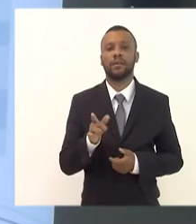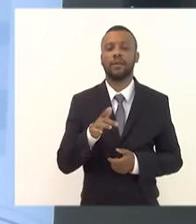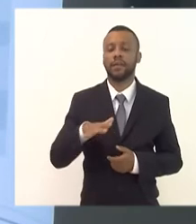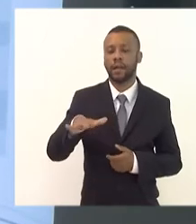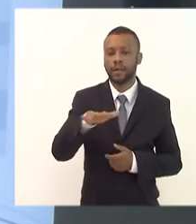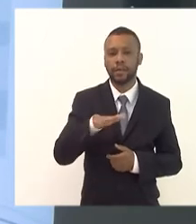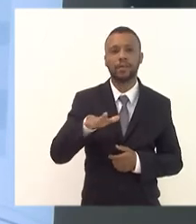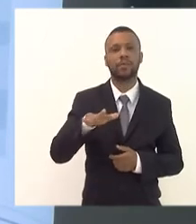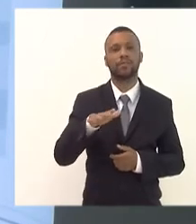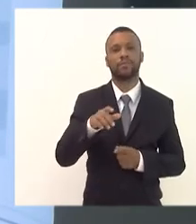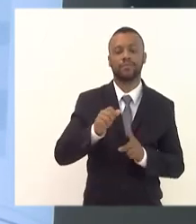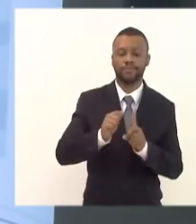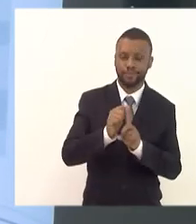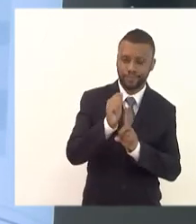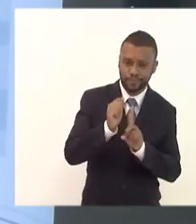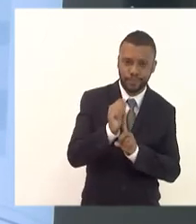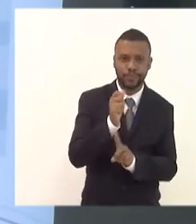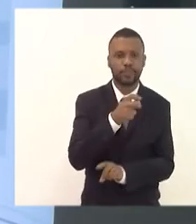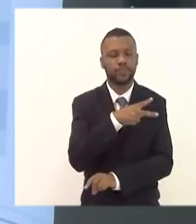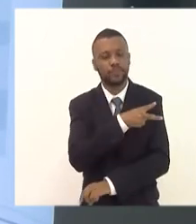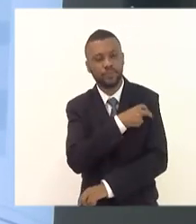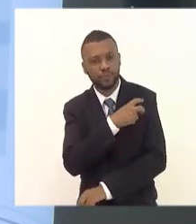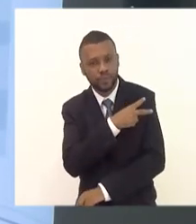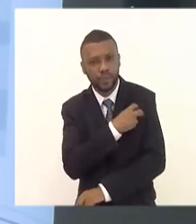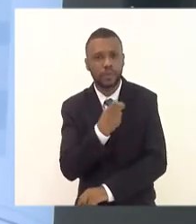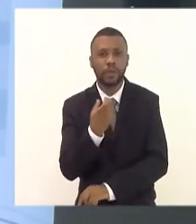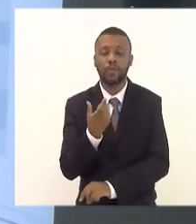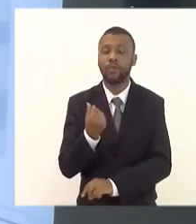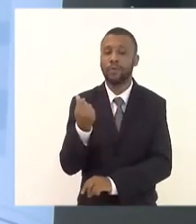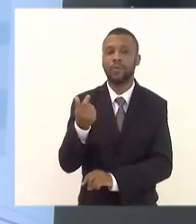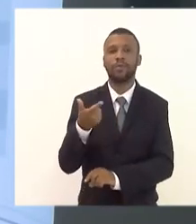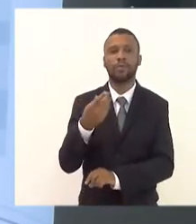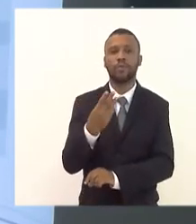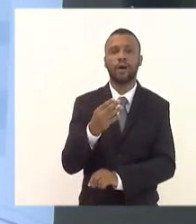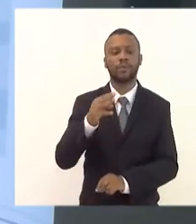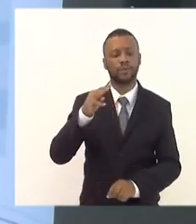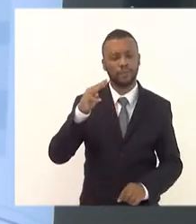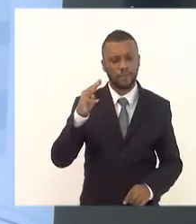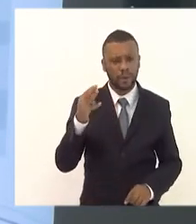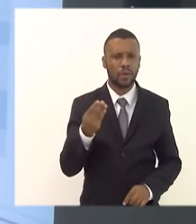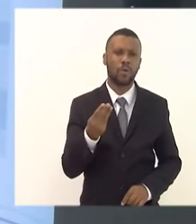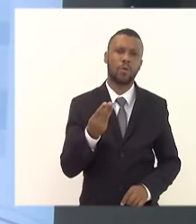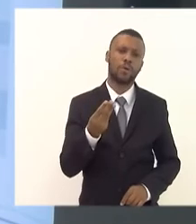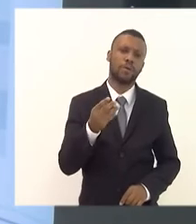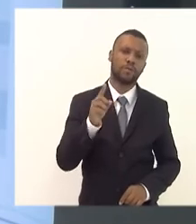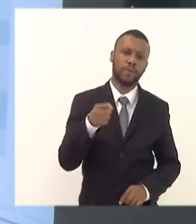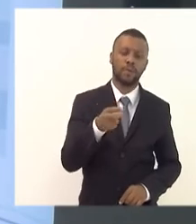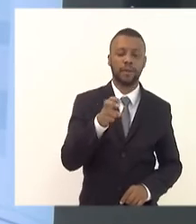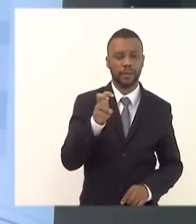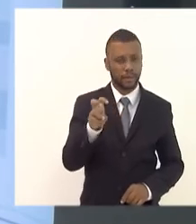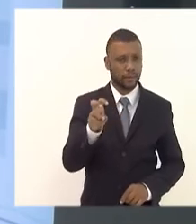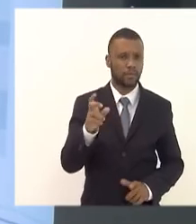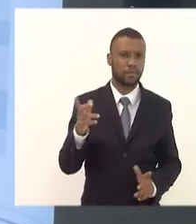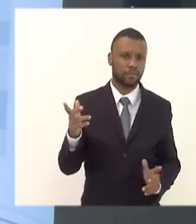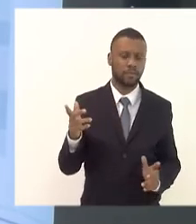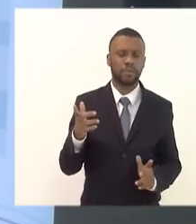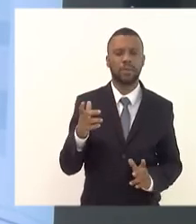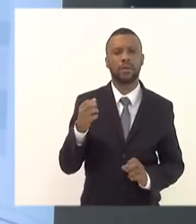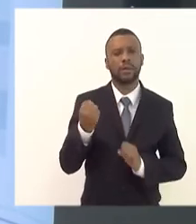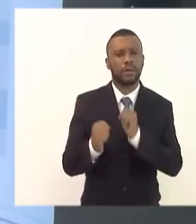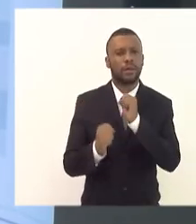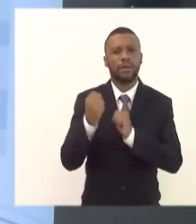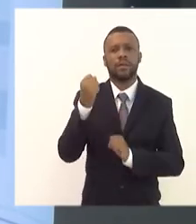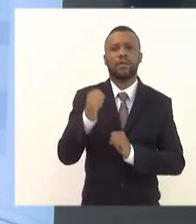de Petrópolis, Teresópolis, Nova Friburgo. O valor do contrato foi de 4 milhões, aproximadamente 4 milhões e meio. E a empresa que executou